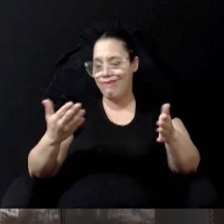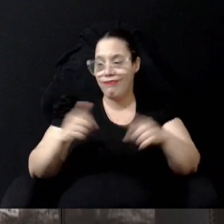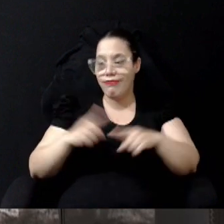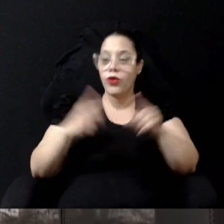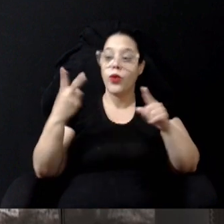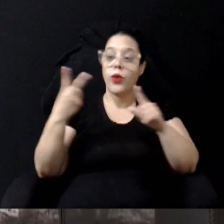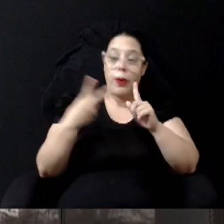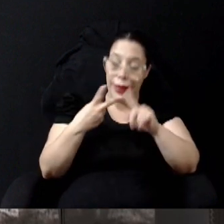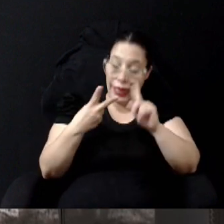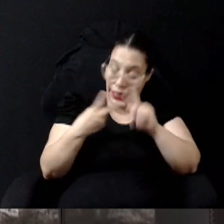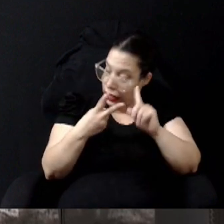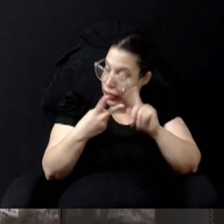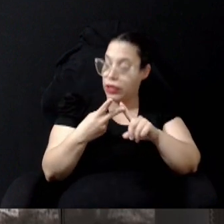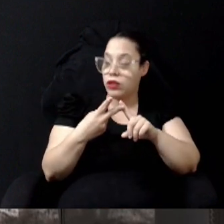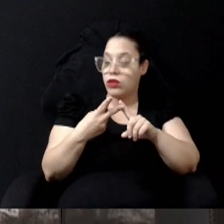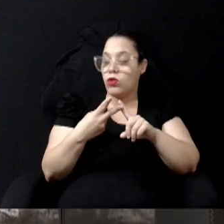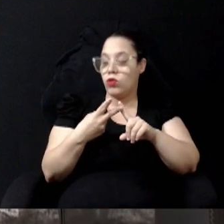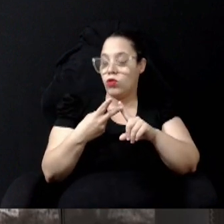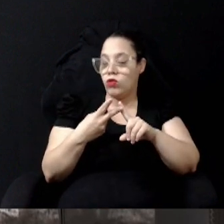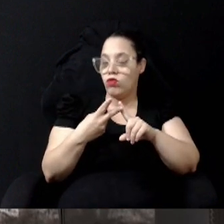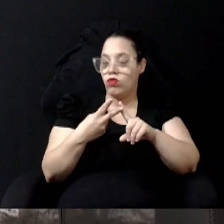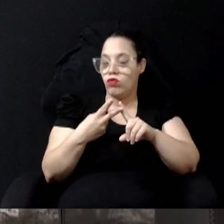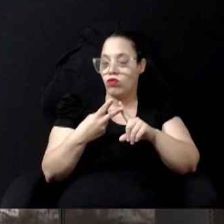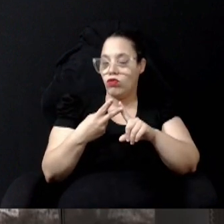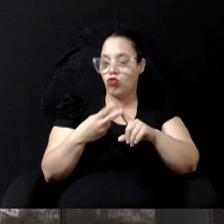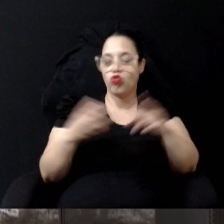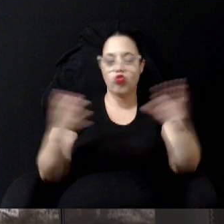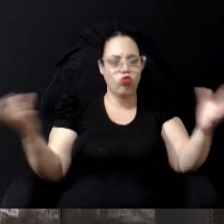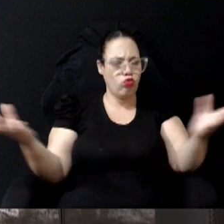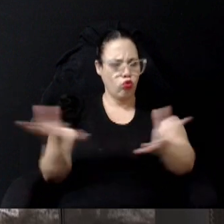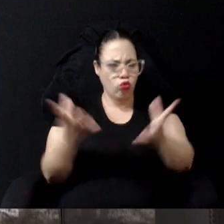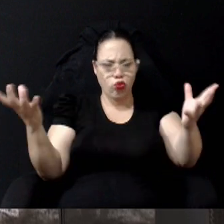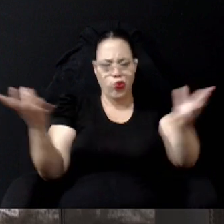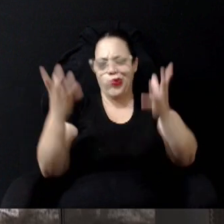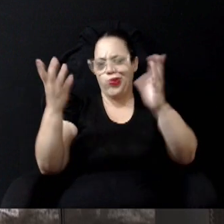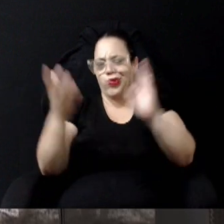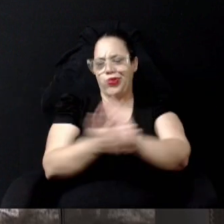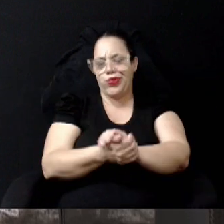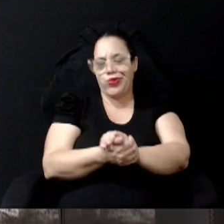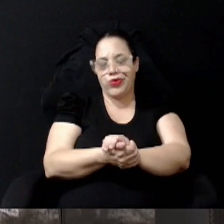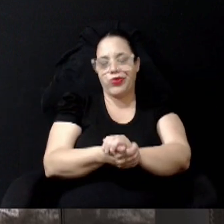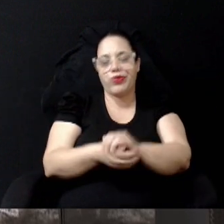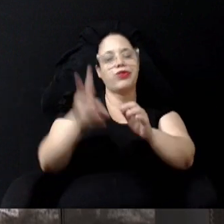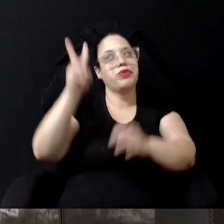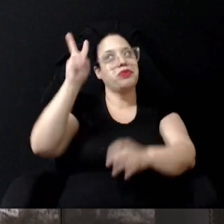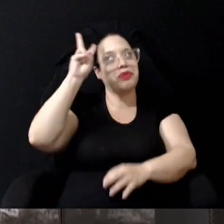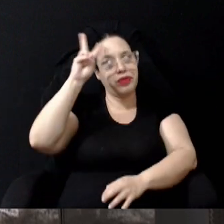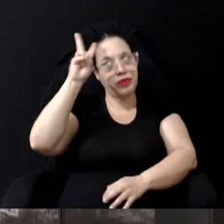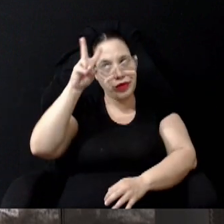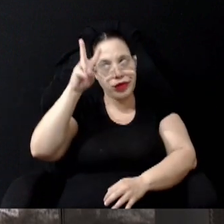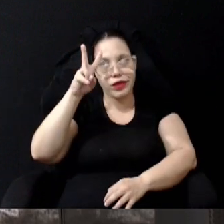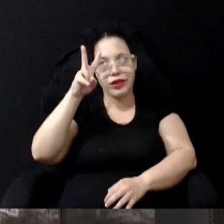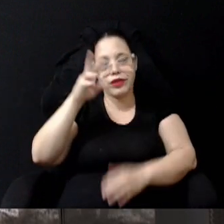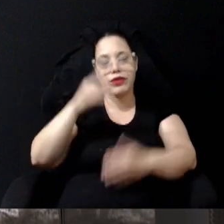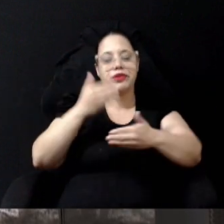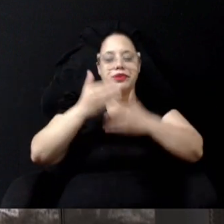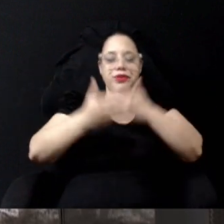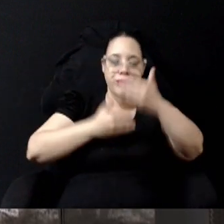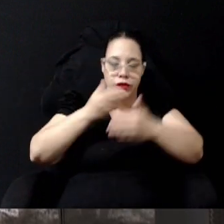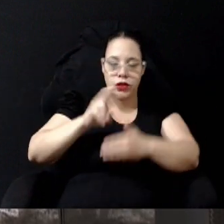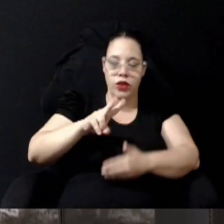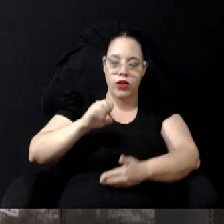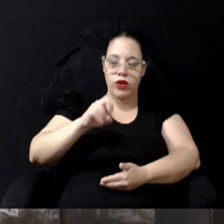segunda, com a energia, com as histórias, com a contribuição do seu Valdir,